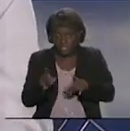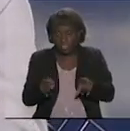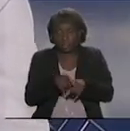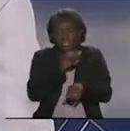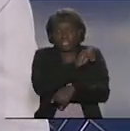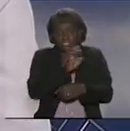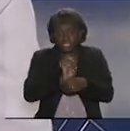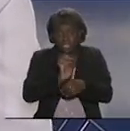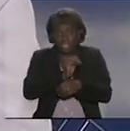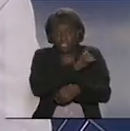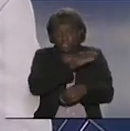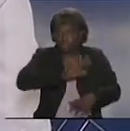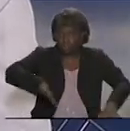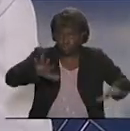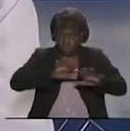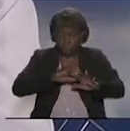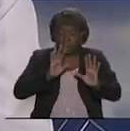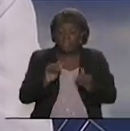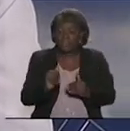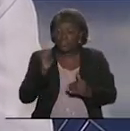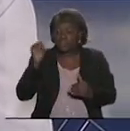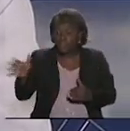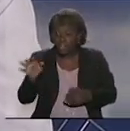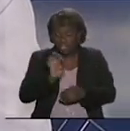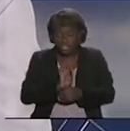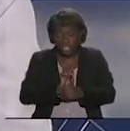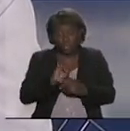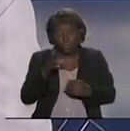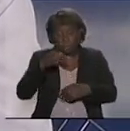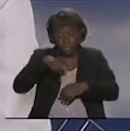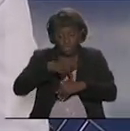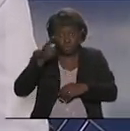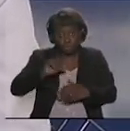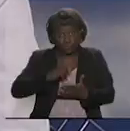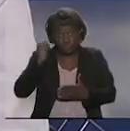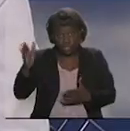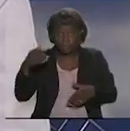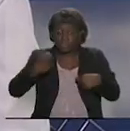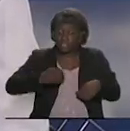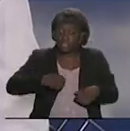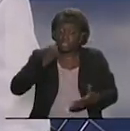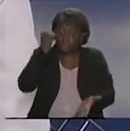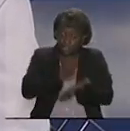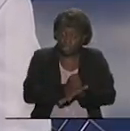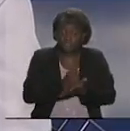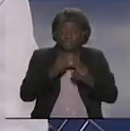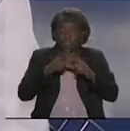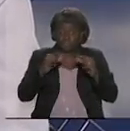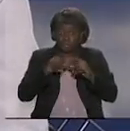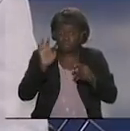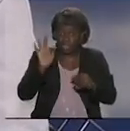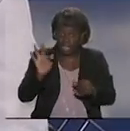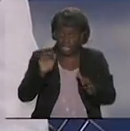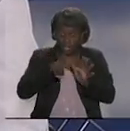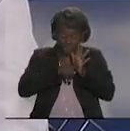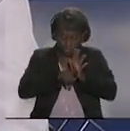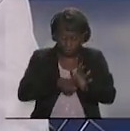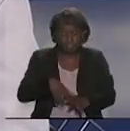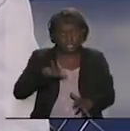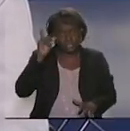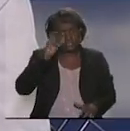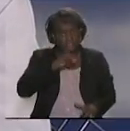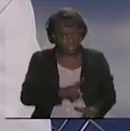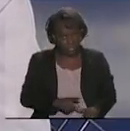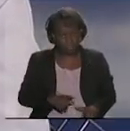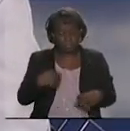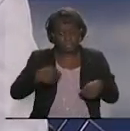no restante do estado. Se ele for comercializar para fora do estado ou fora do país, ele precisa do selo de inspeção federal, que